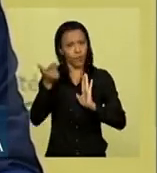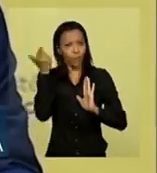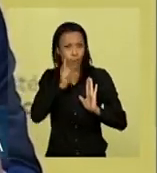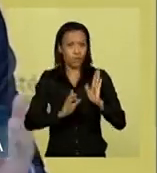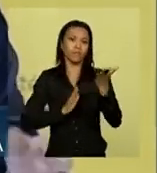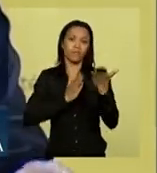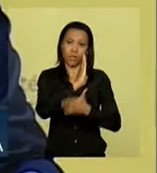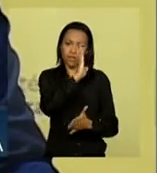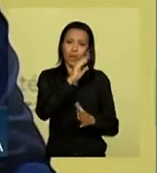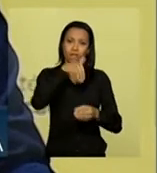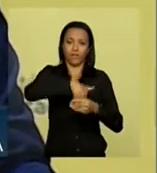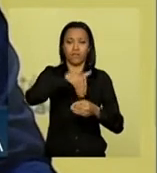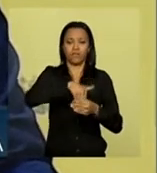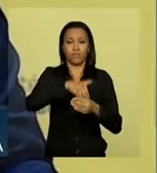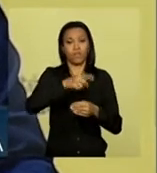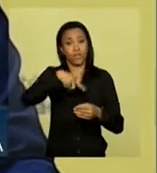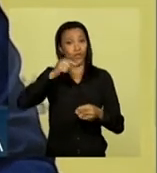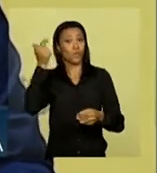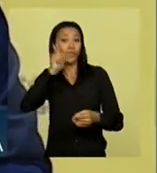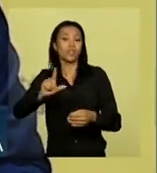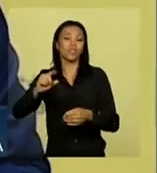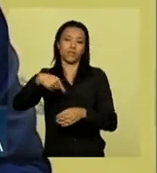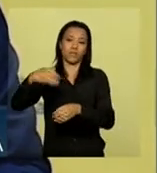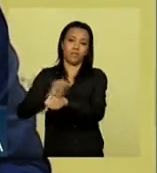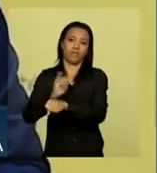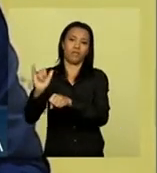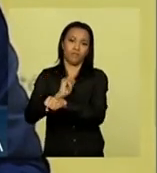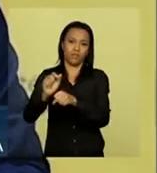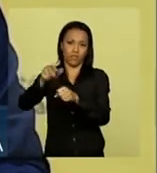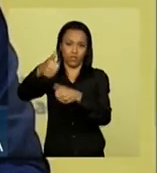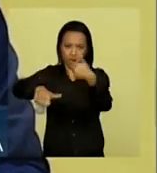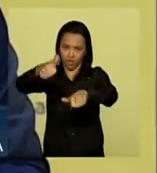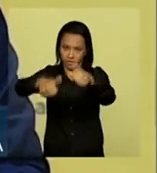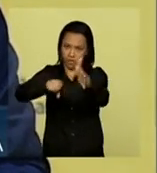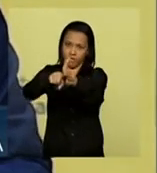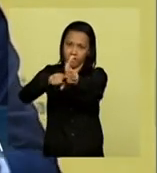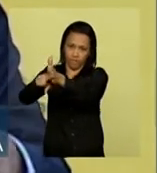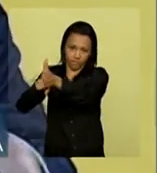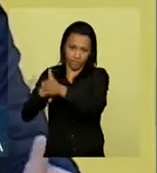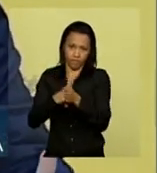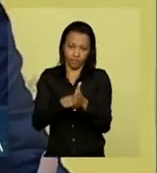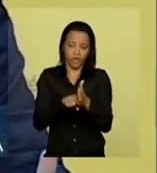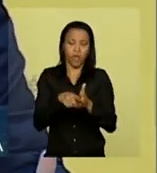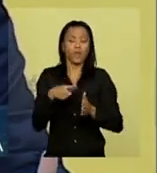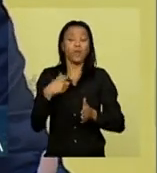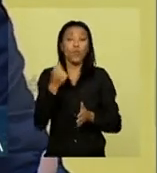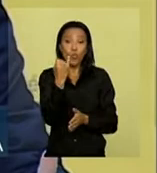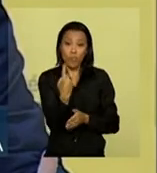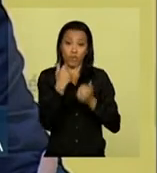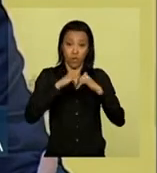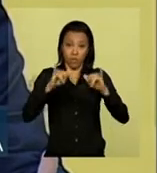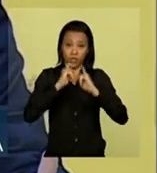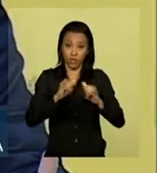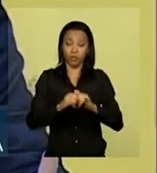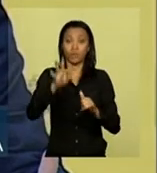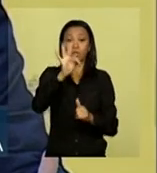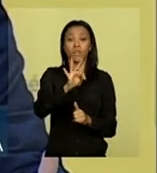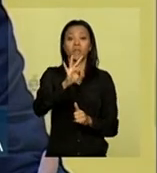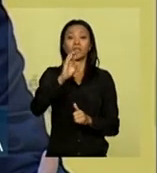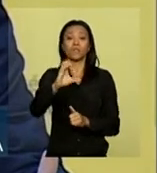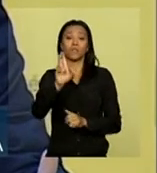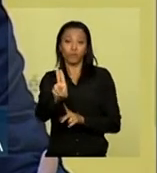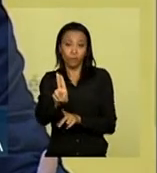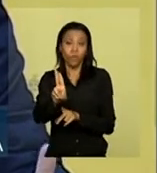votação e que a gente tem Esse instrumento Eu vou dar um dado para vocês que o Tribunal de Contas da União